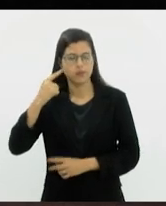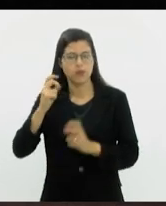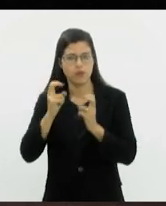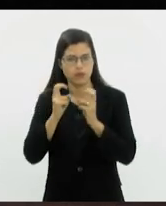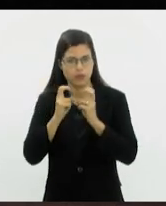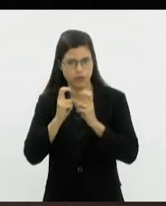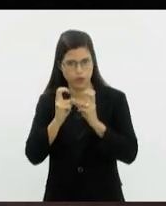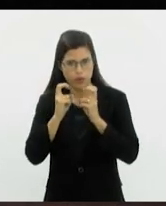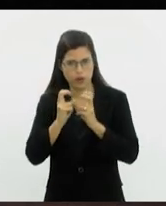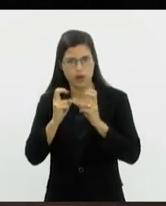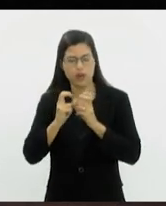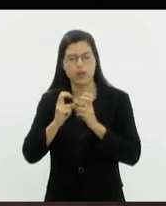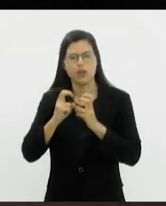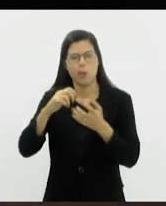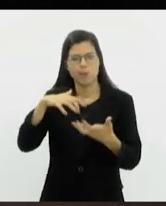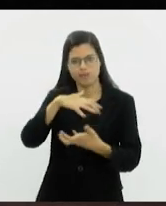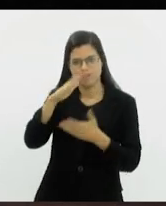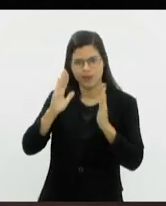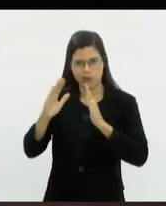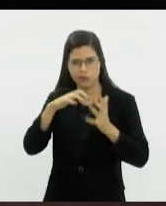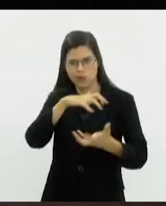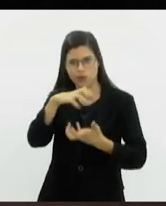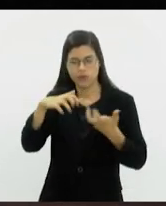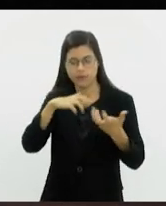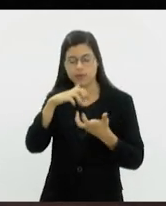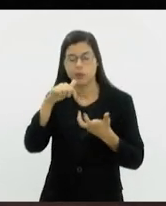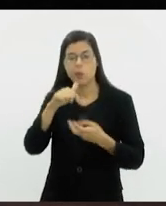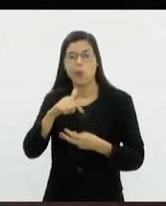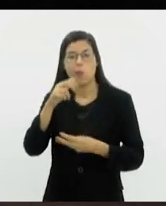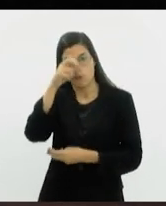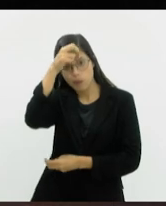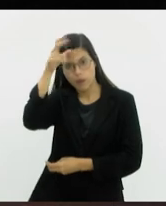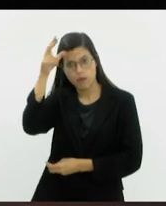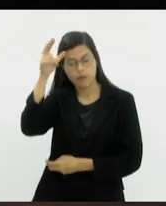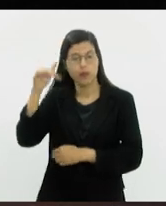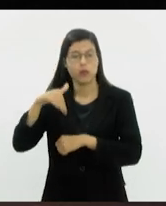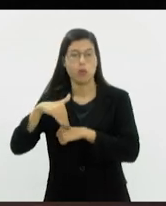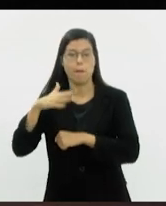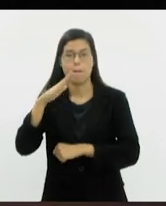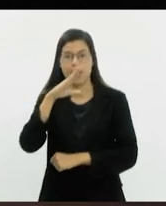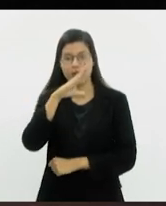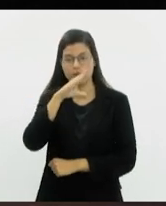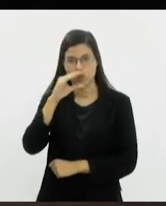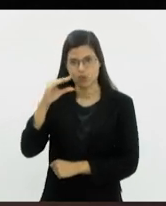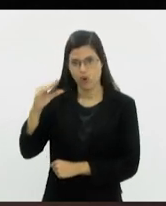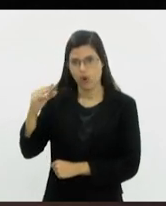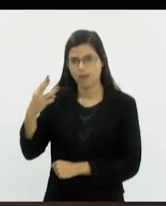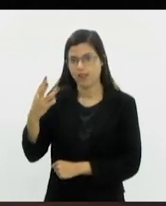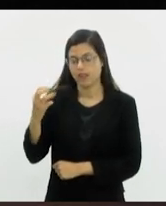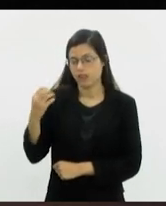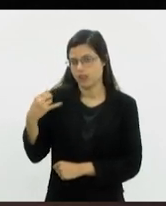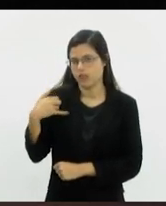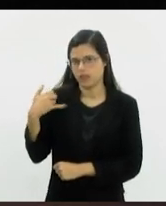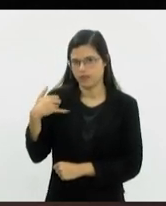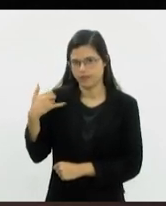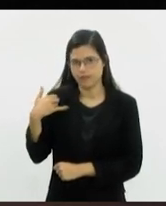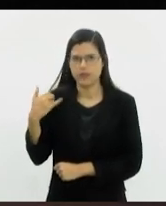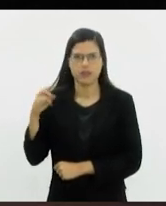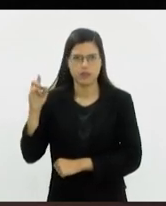Revolução, foi o prefeito mais jovem da história do município de Macaé, com apenas 30 anos de idade.